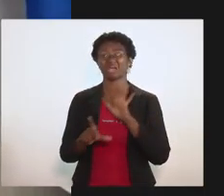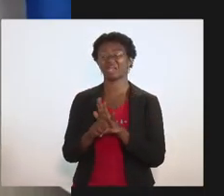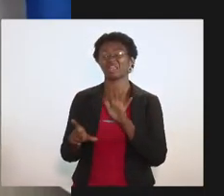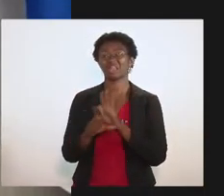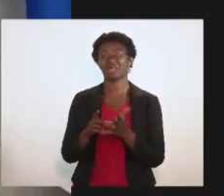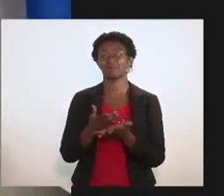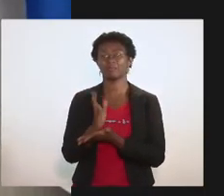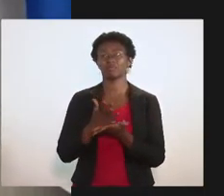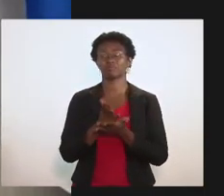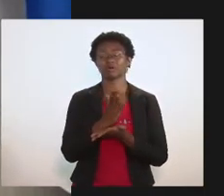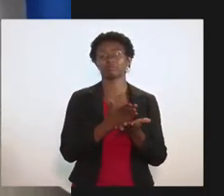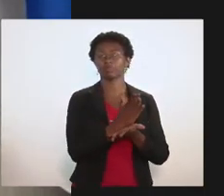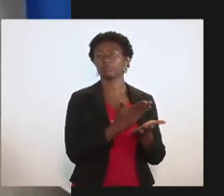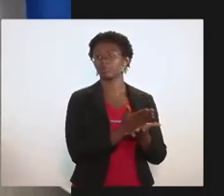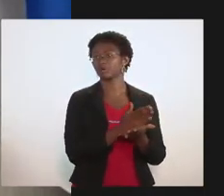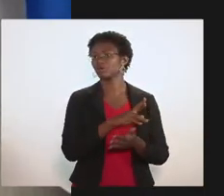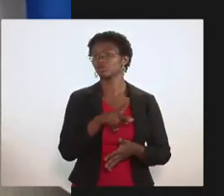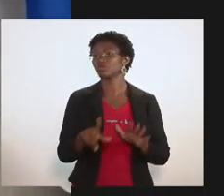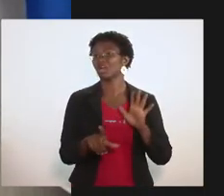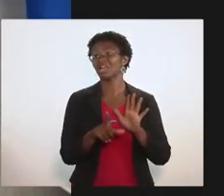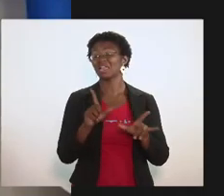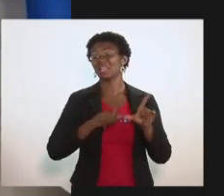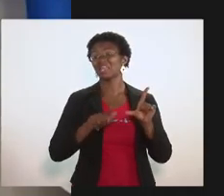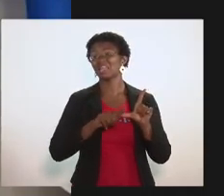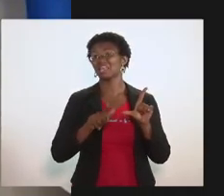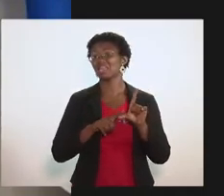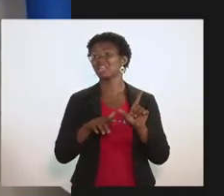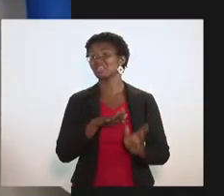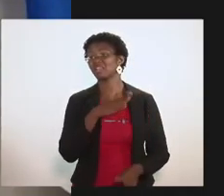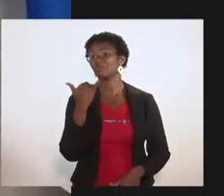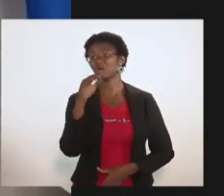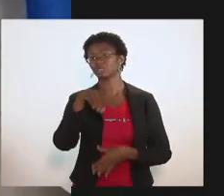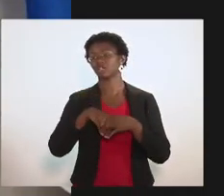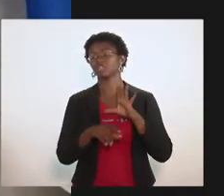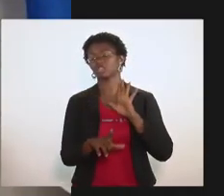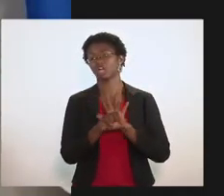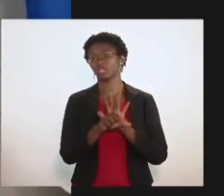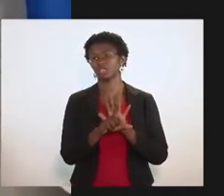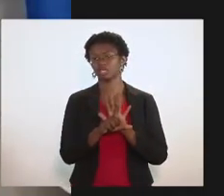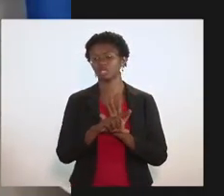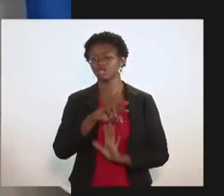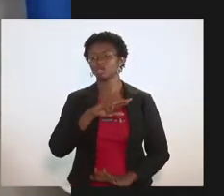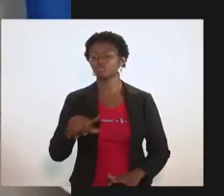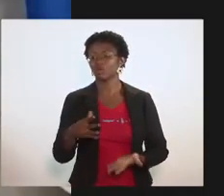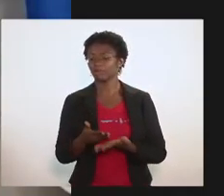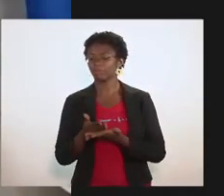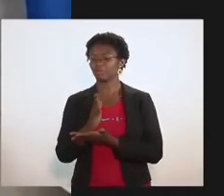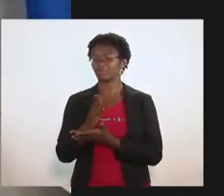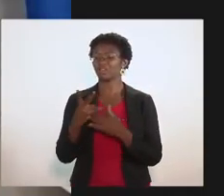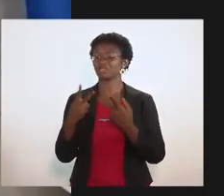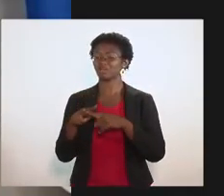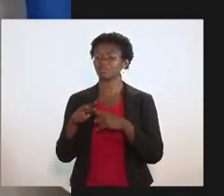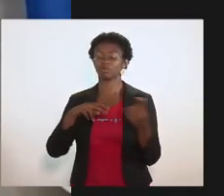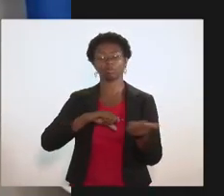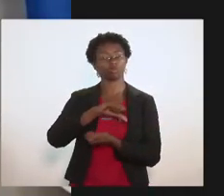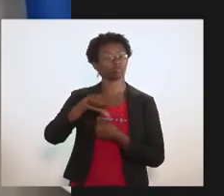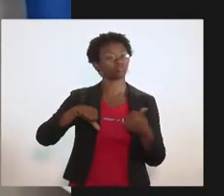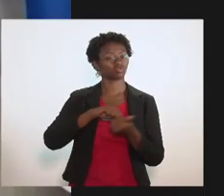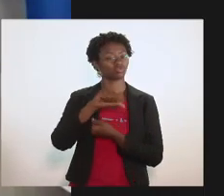da CCJ, de tentar fazer com que, como bem defende o deputado Mink em todo momento, em todas as sessões, com que